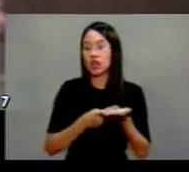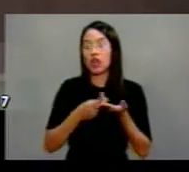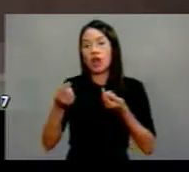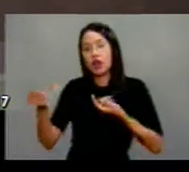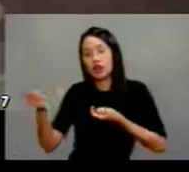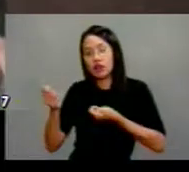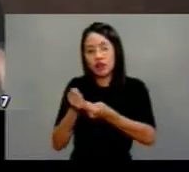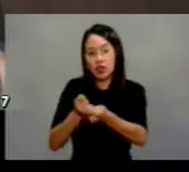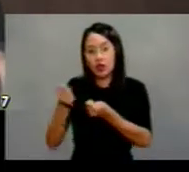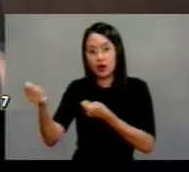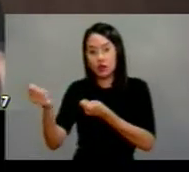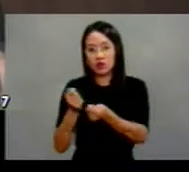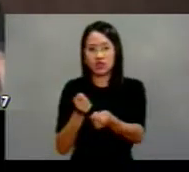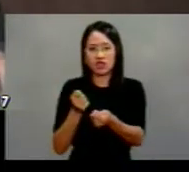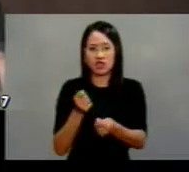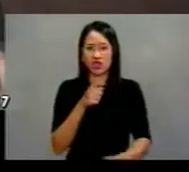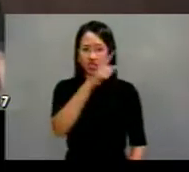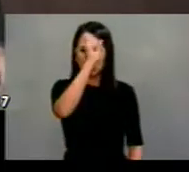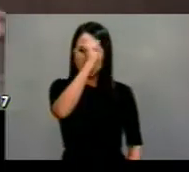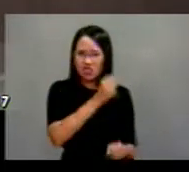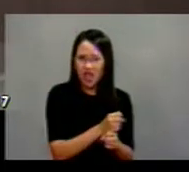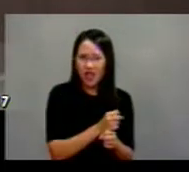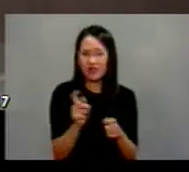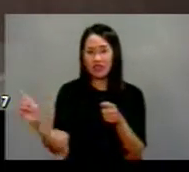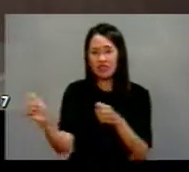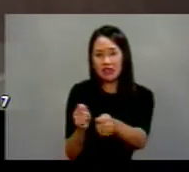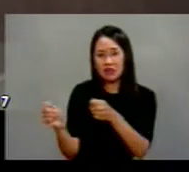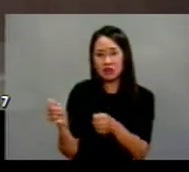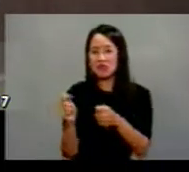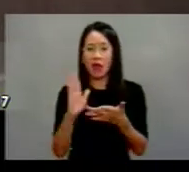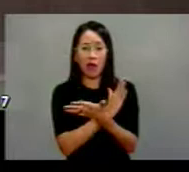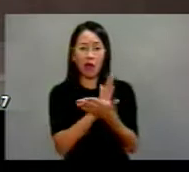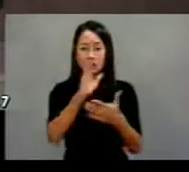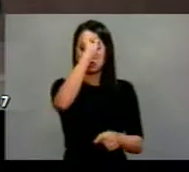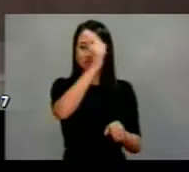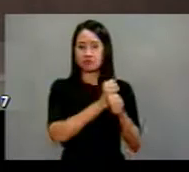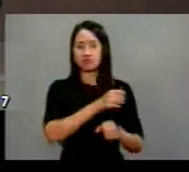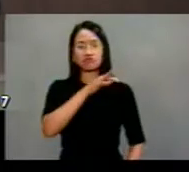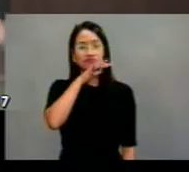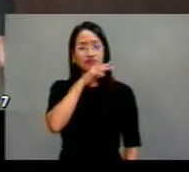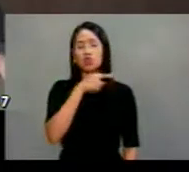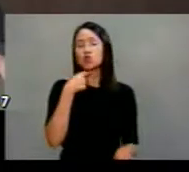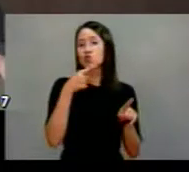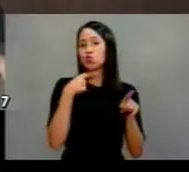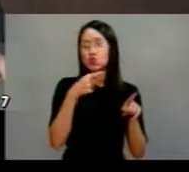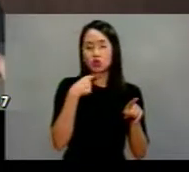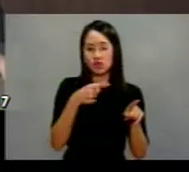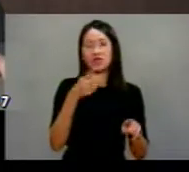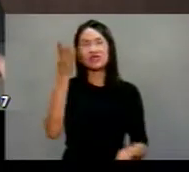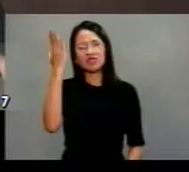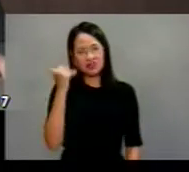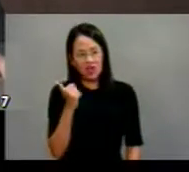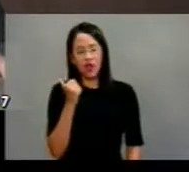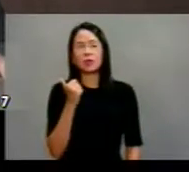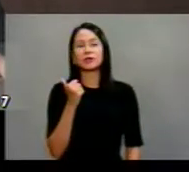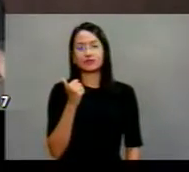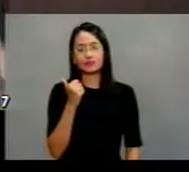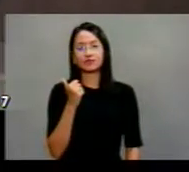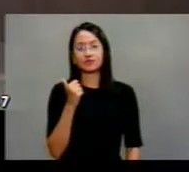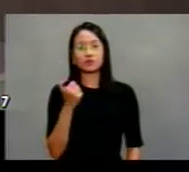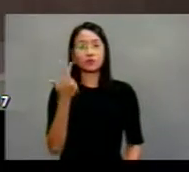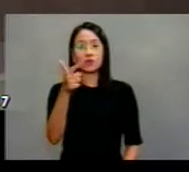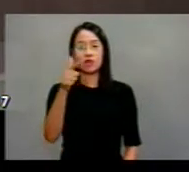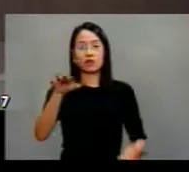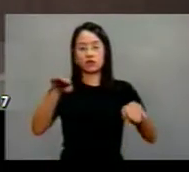nós sabemos, nenhum de nós é ingênuo, deputado, que na negociação são 2 pesos desiguais.